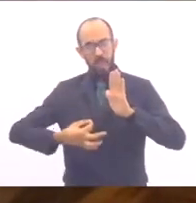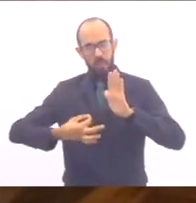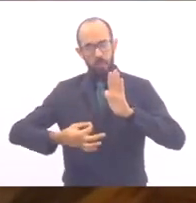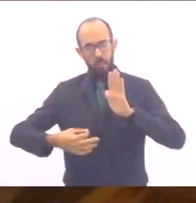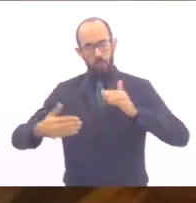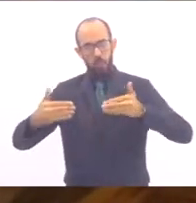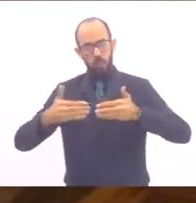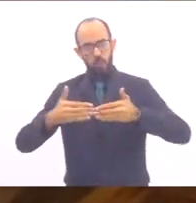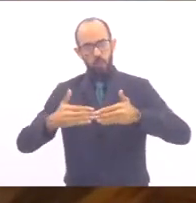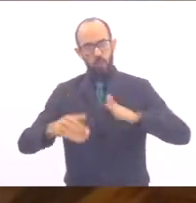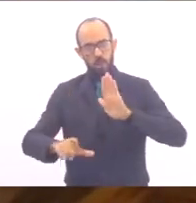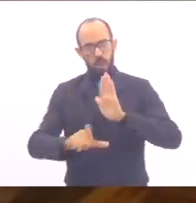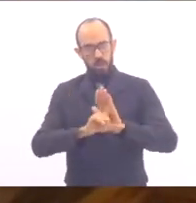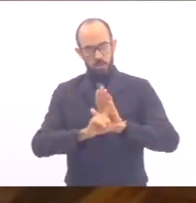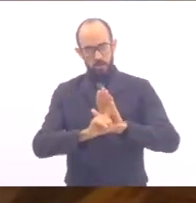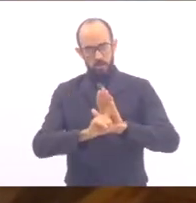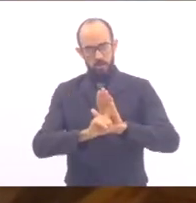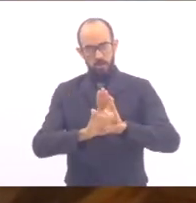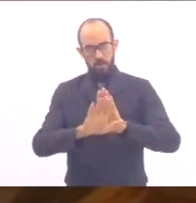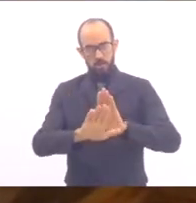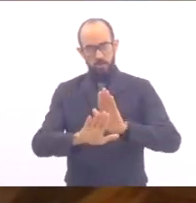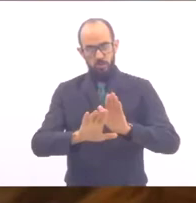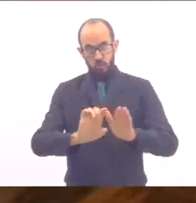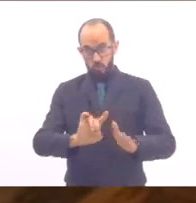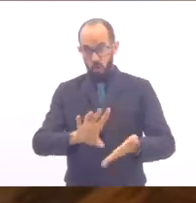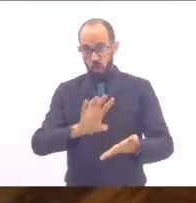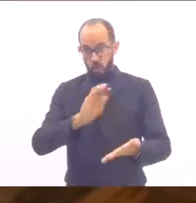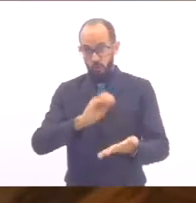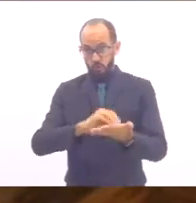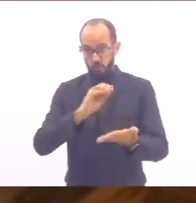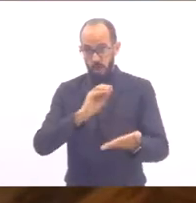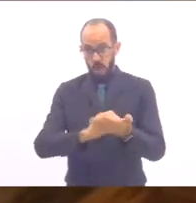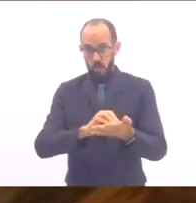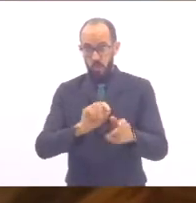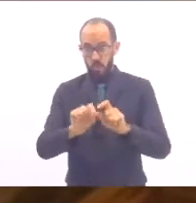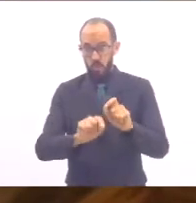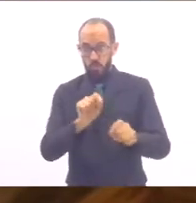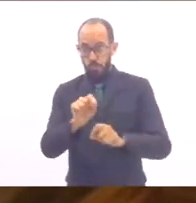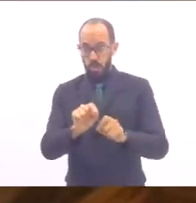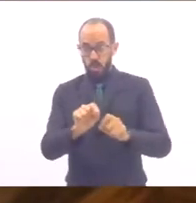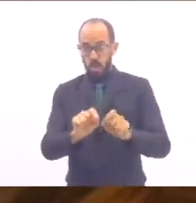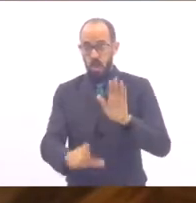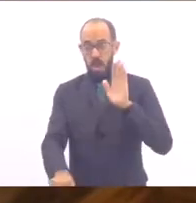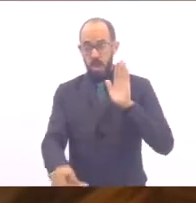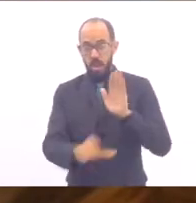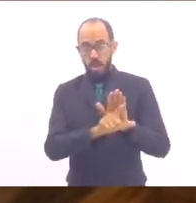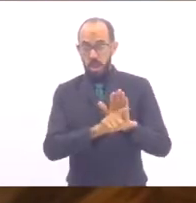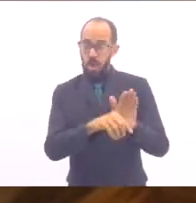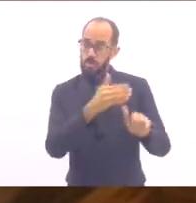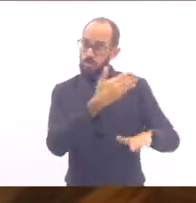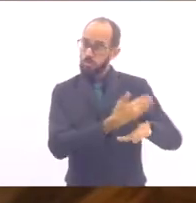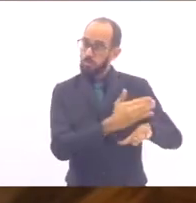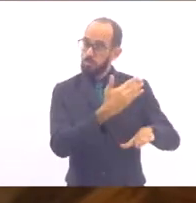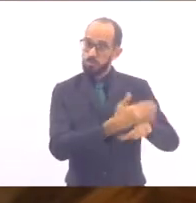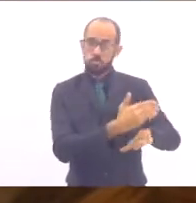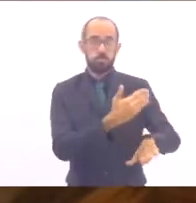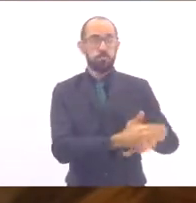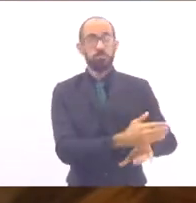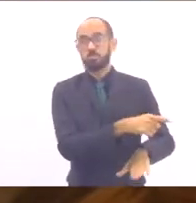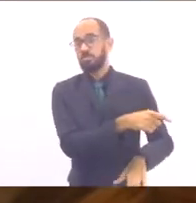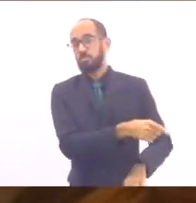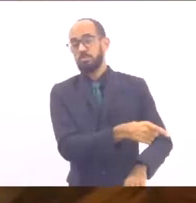lei exige. Só falta a lei cumprir para nós. Só falta